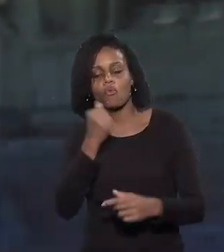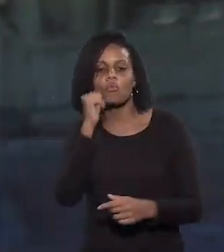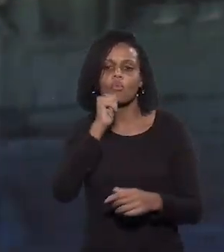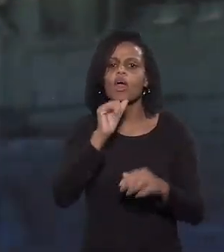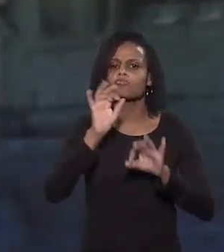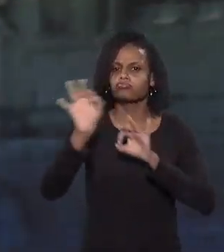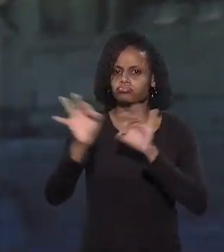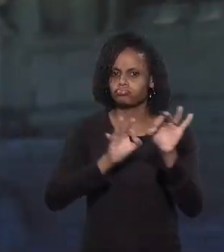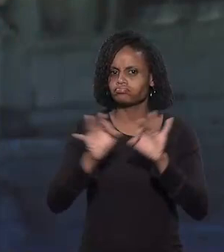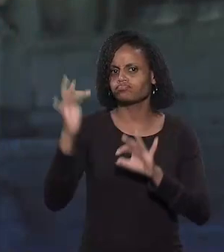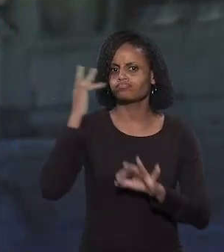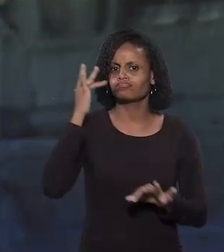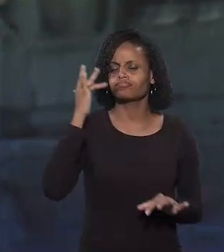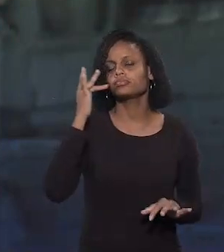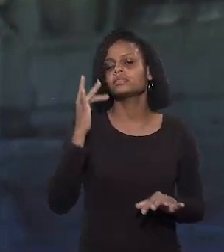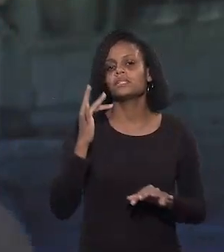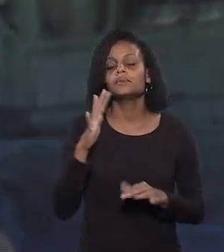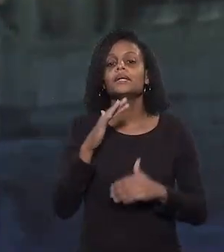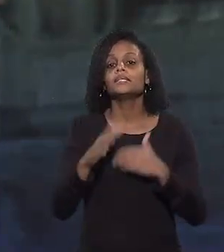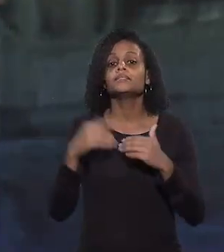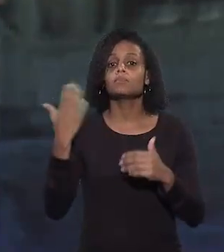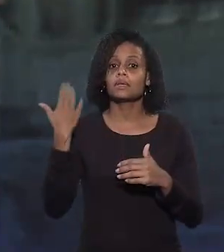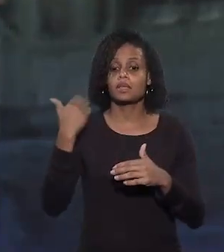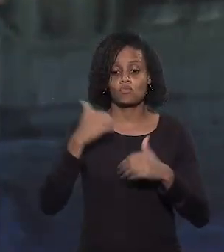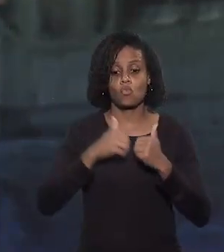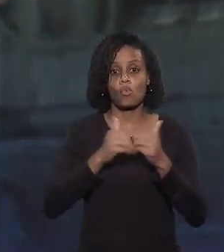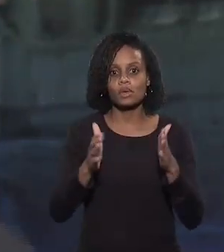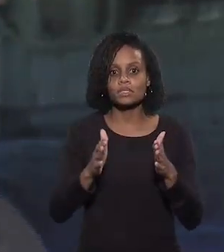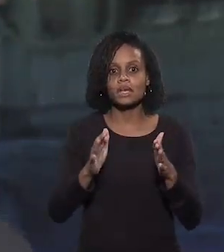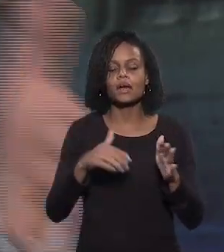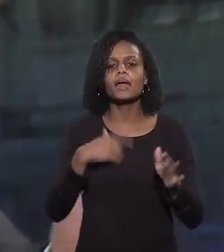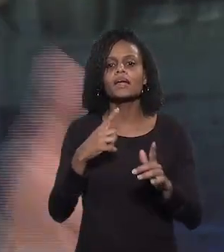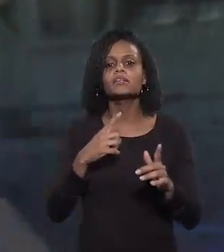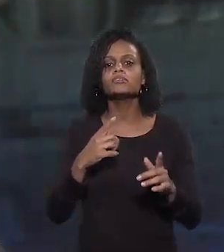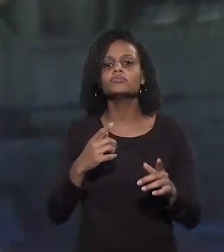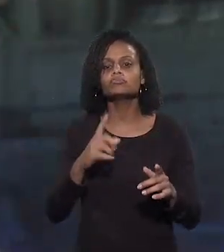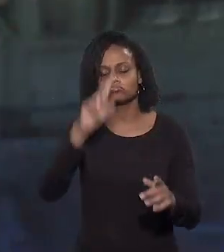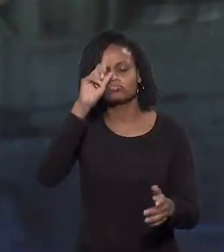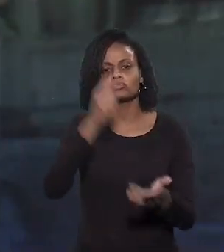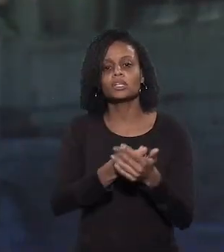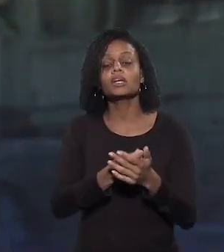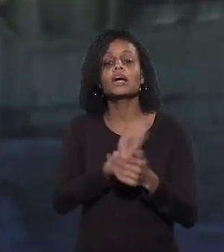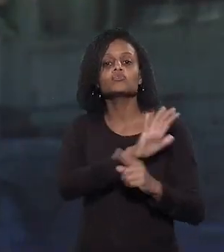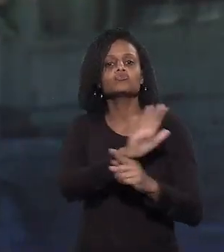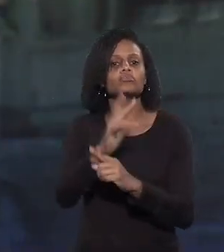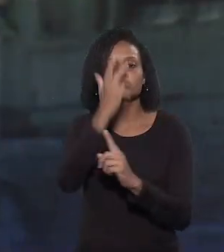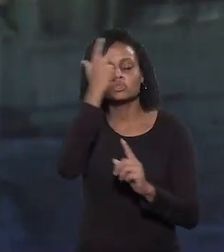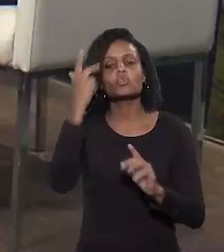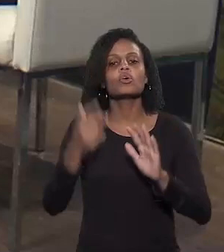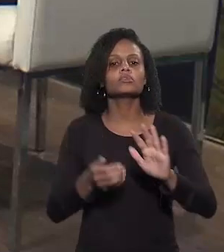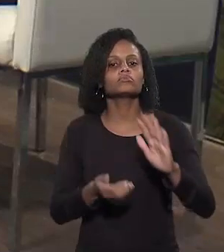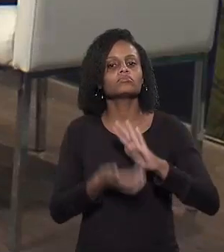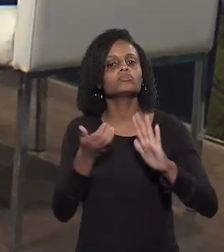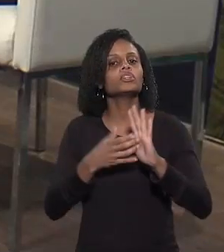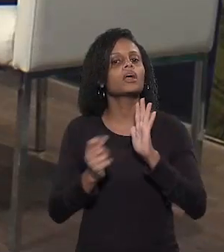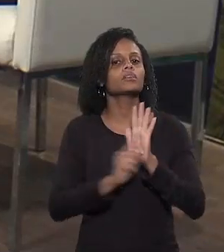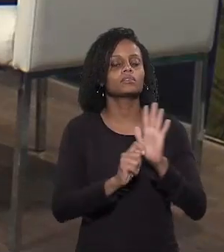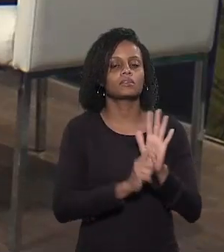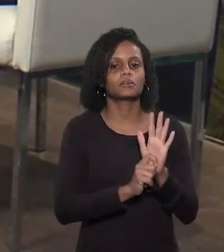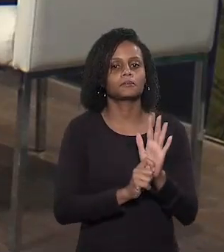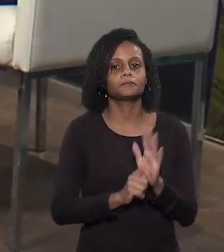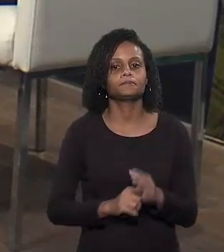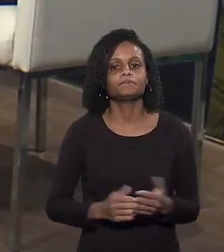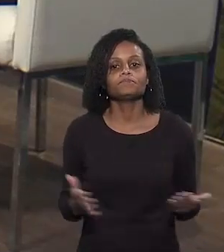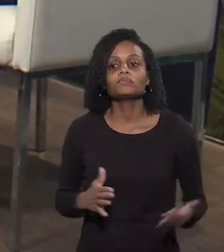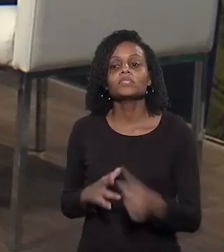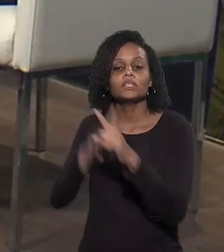mulheres muito preparados no tema, mas que, quando começaram, resolveram dar a sua vida para tirar essas pessoas da droga. Vamos ouvir um pouquinho